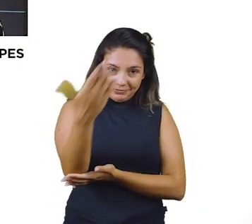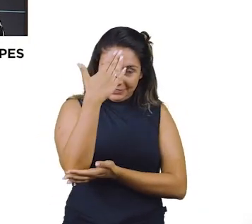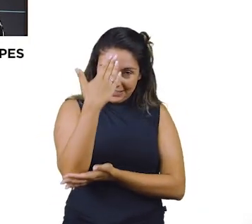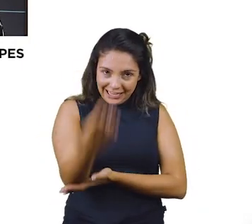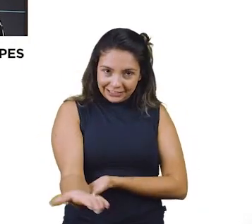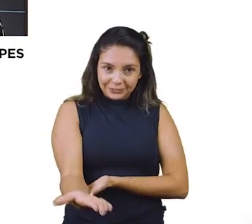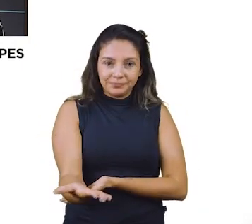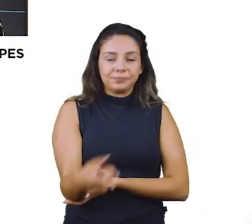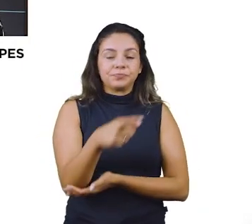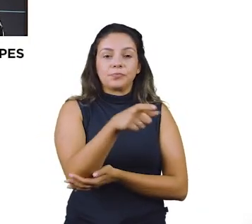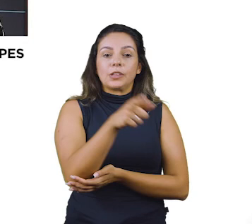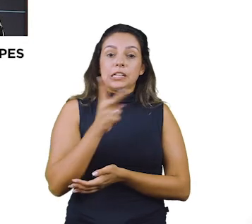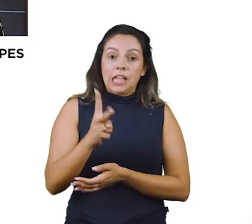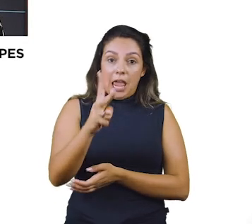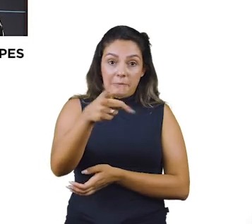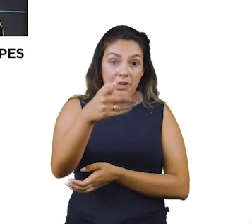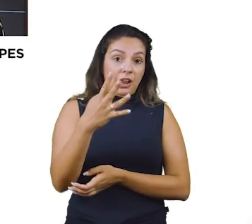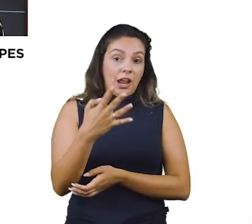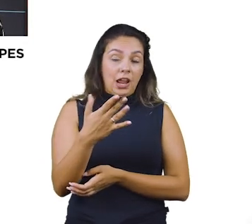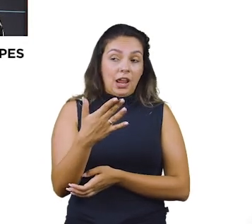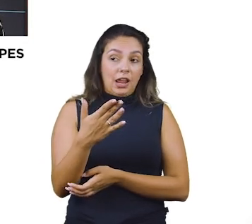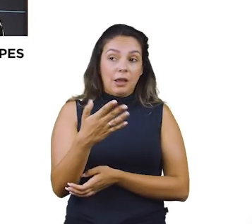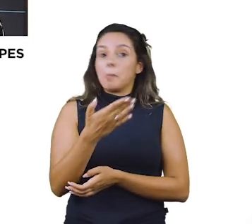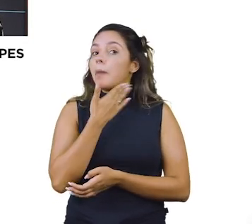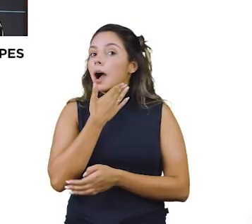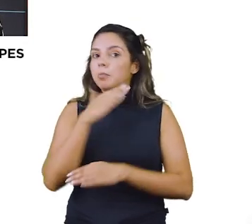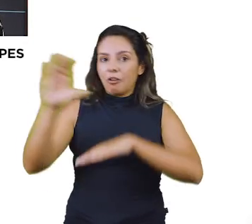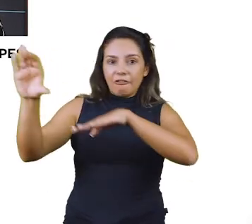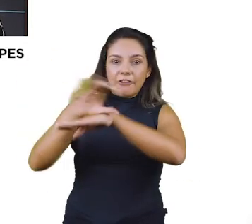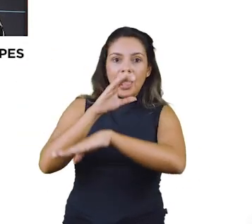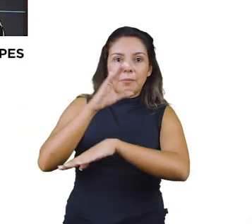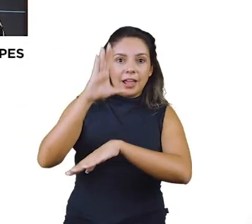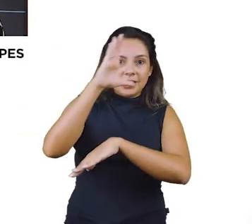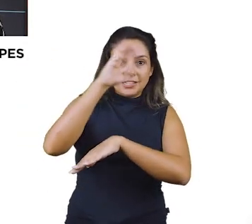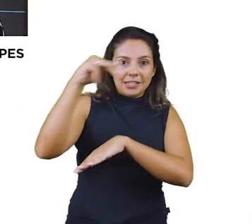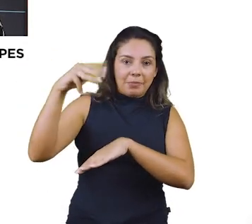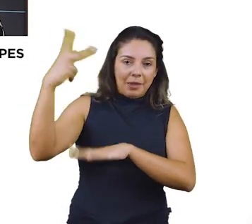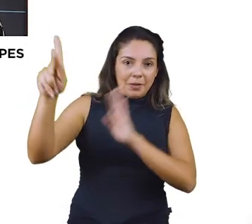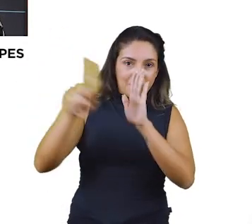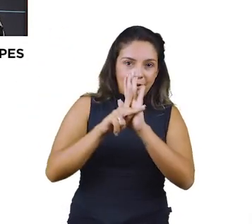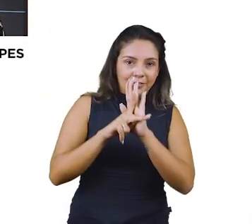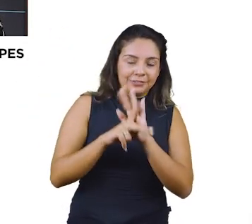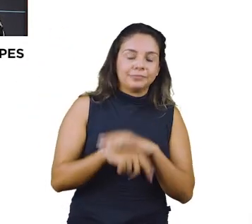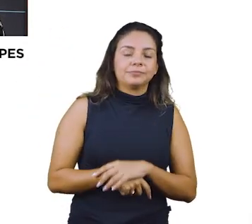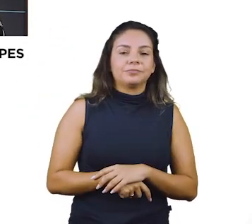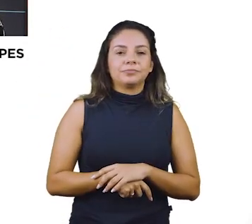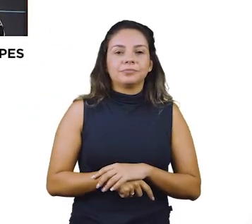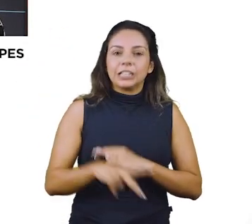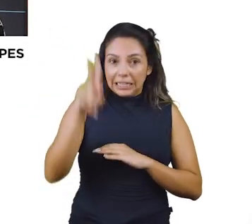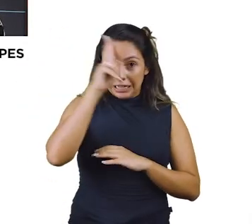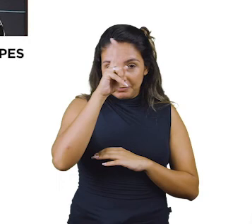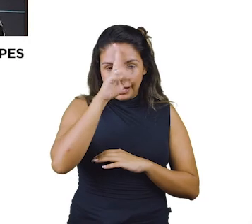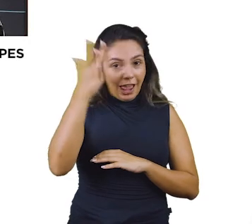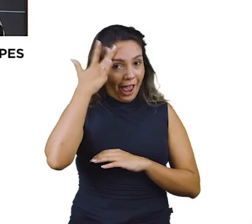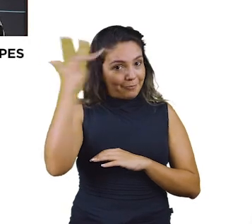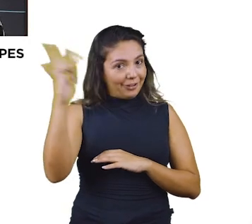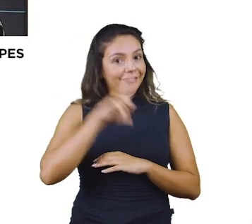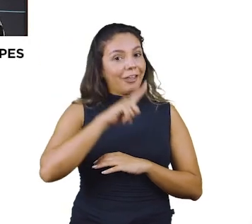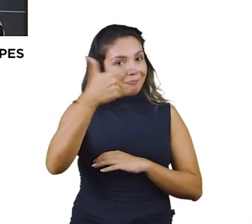Sempre o Papo tem o patrocínio da CBMM, Companhia Brasileira de Mineração, e a gente está aqui lembrando que